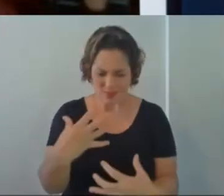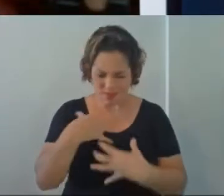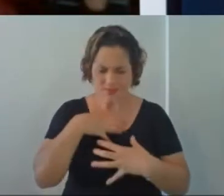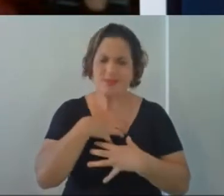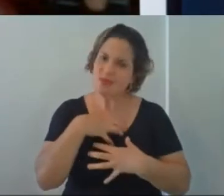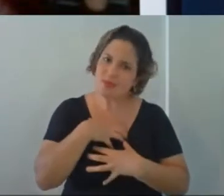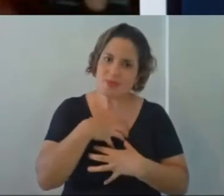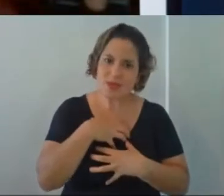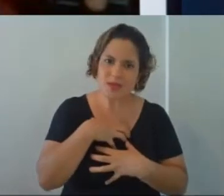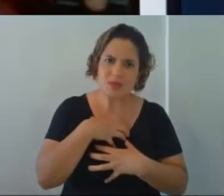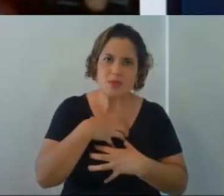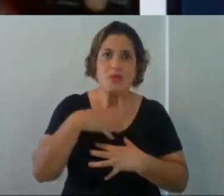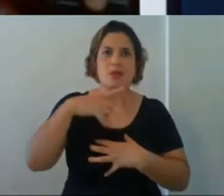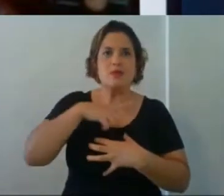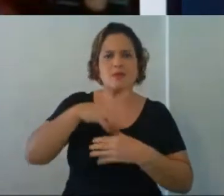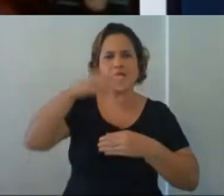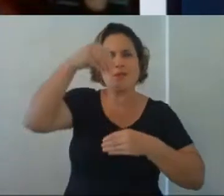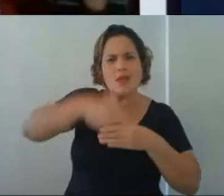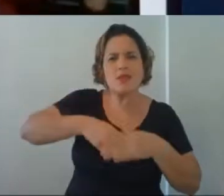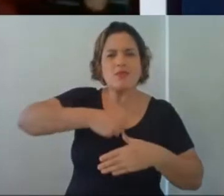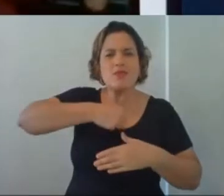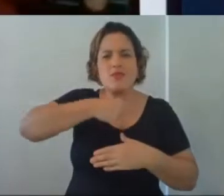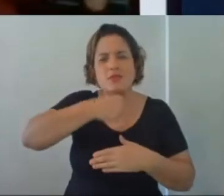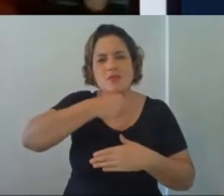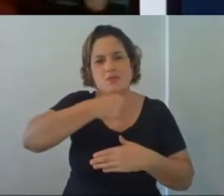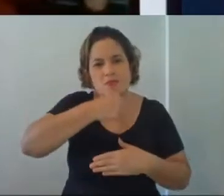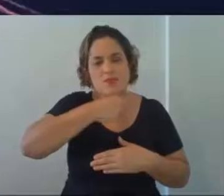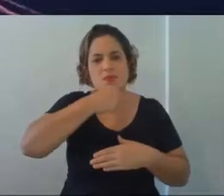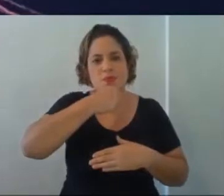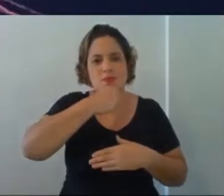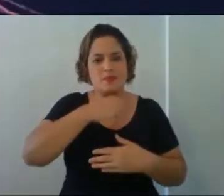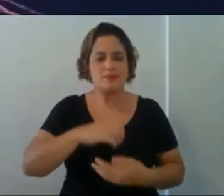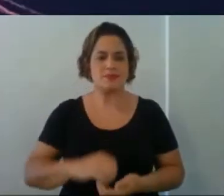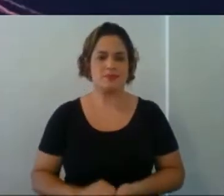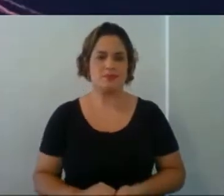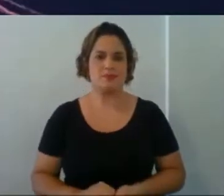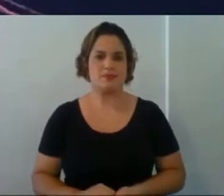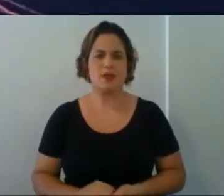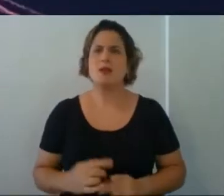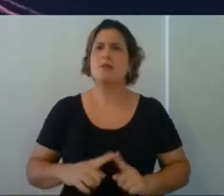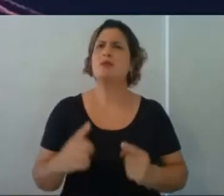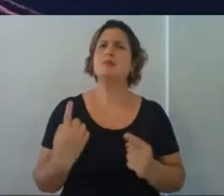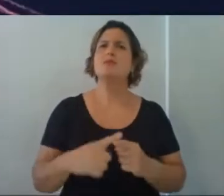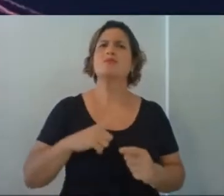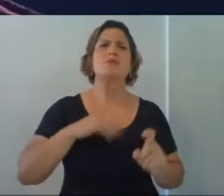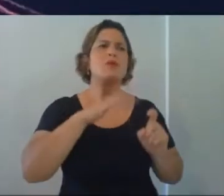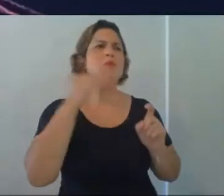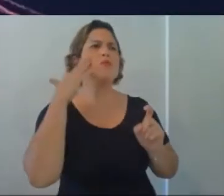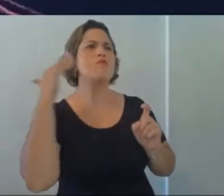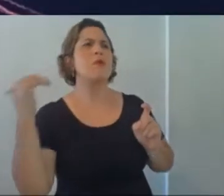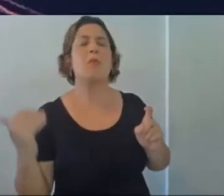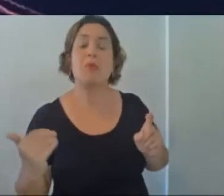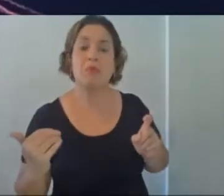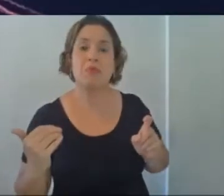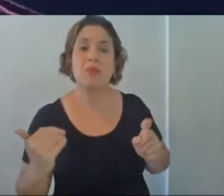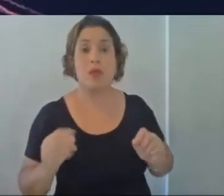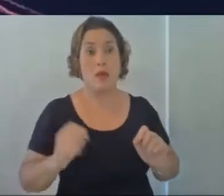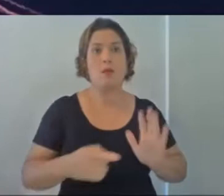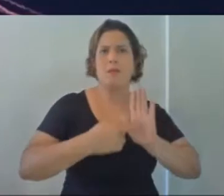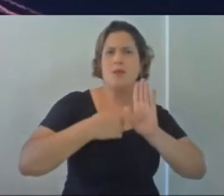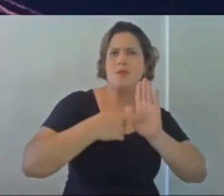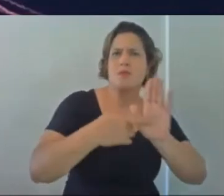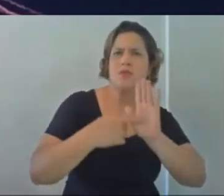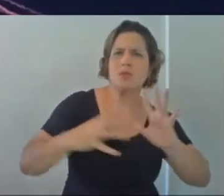contemporâneas inspiradas pela presença desse avô. Para que serve um mito famoso se não for para